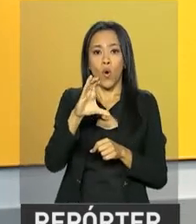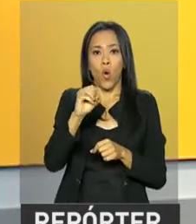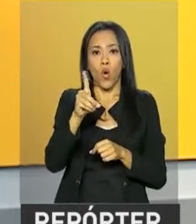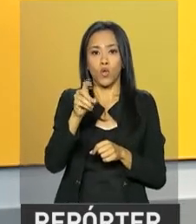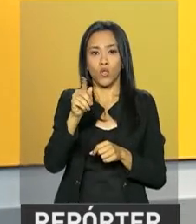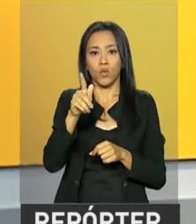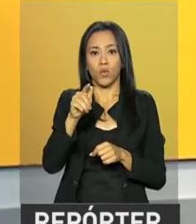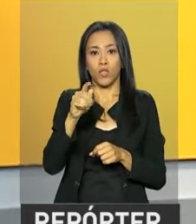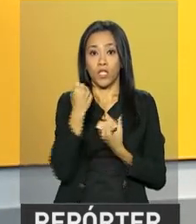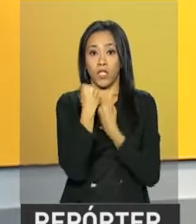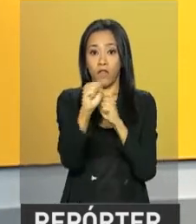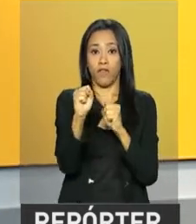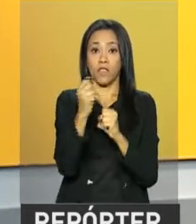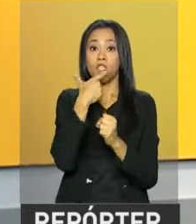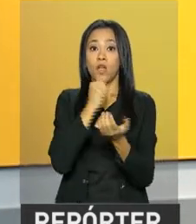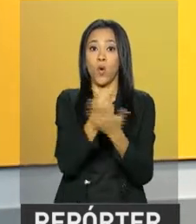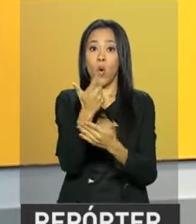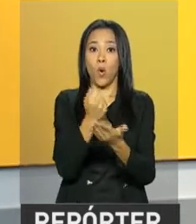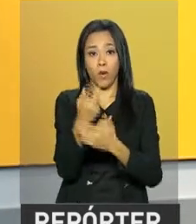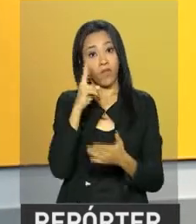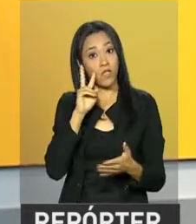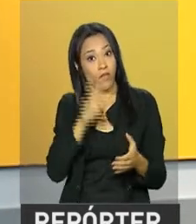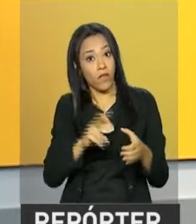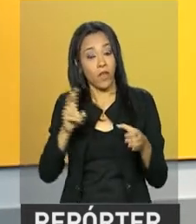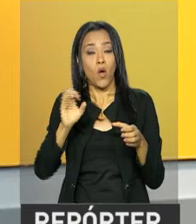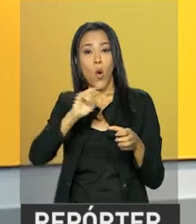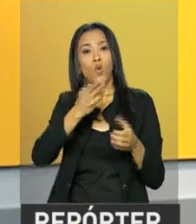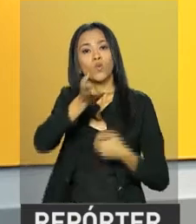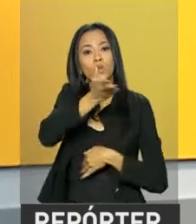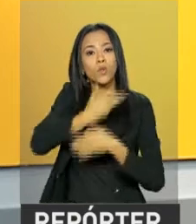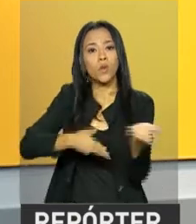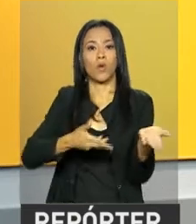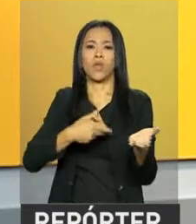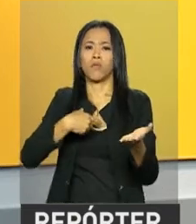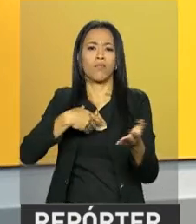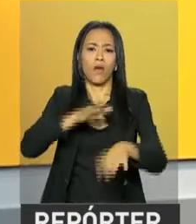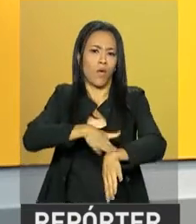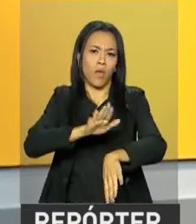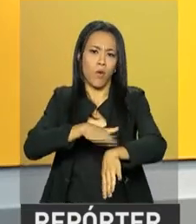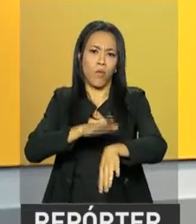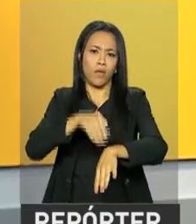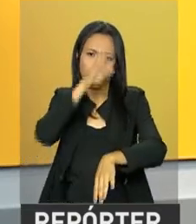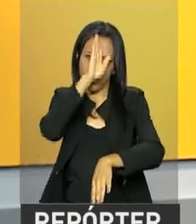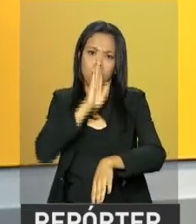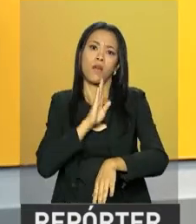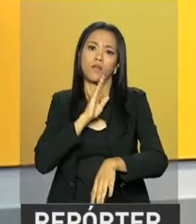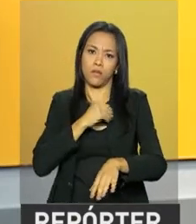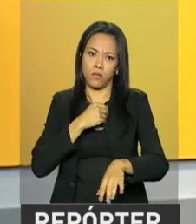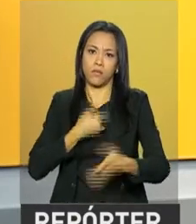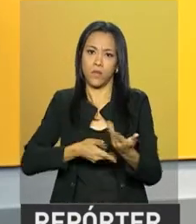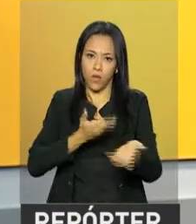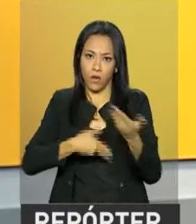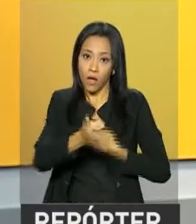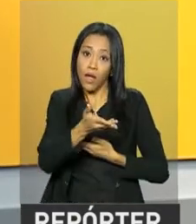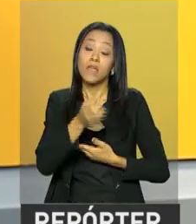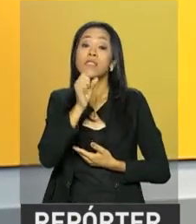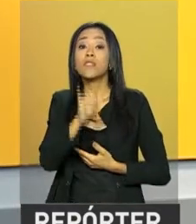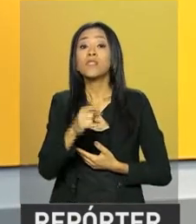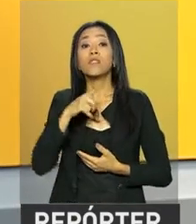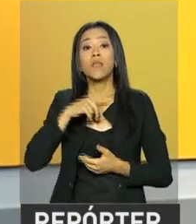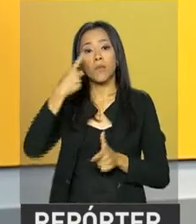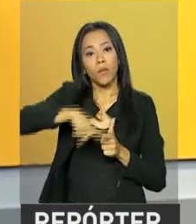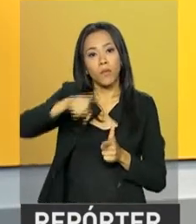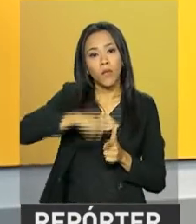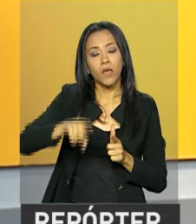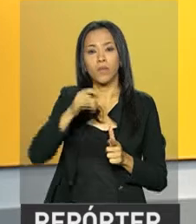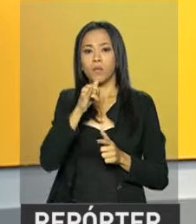o fornecedor repare ou troque o produto a qualquer momento e de forma gratuita. Se houver dificuldade com